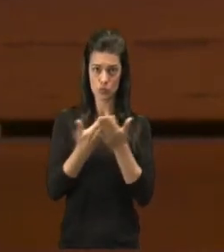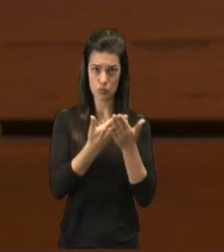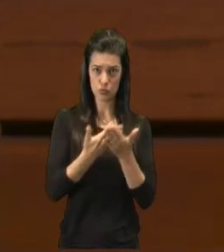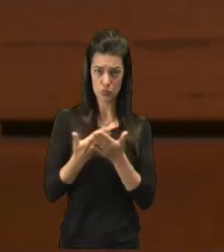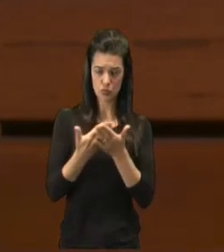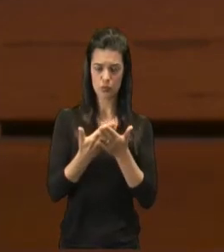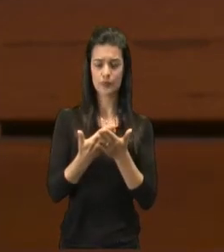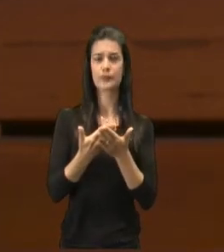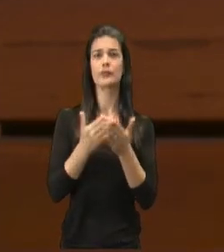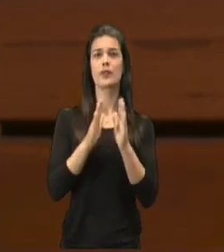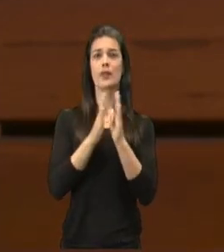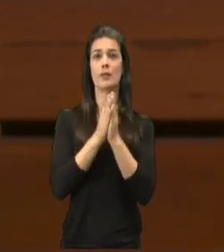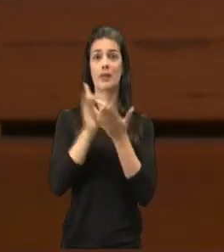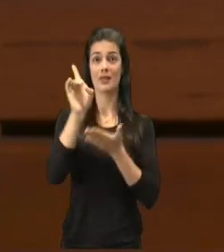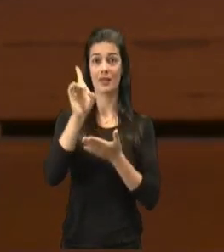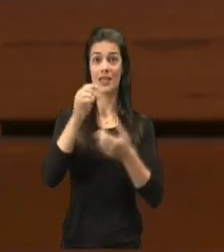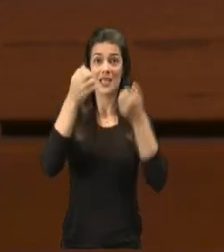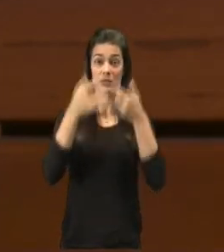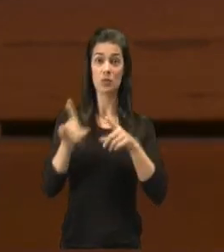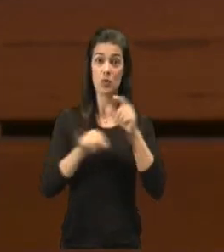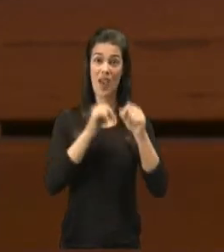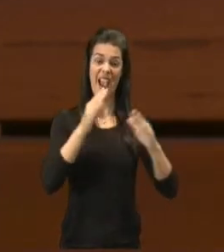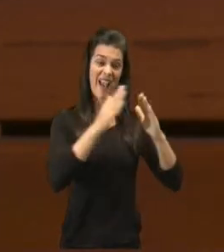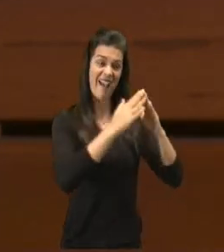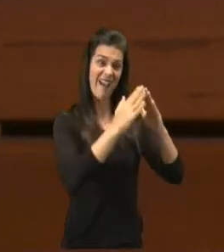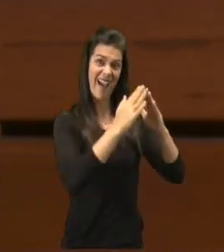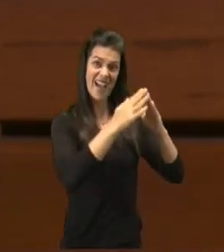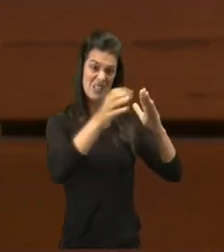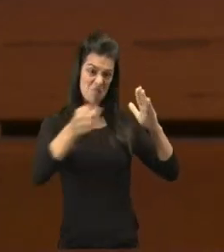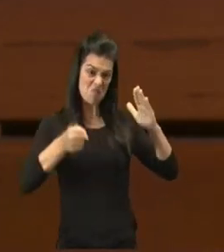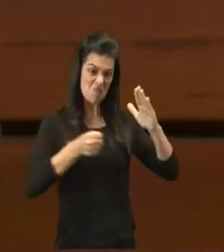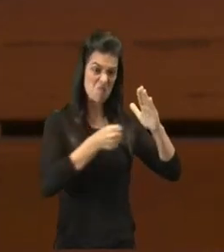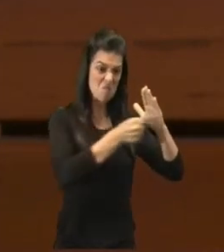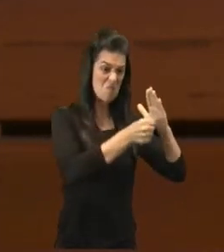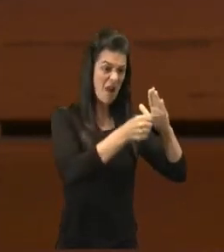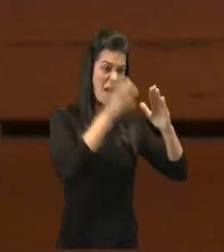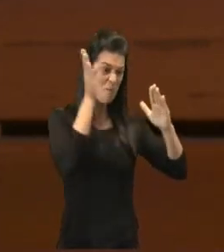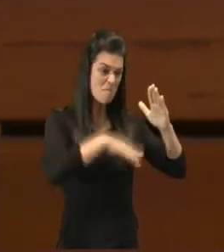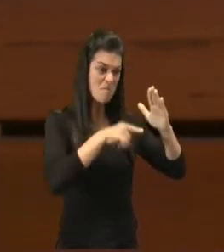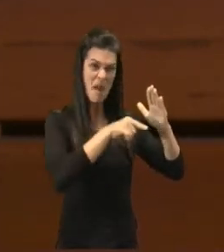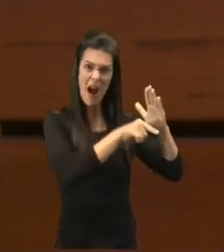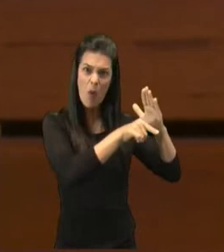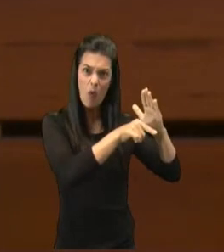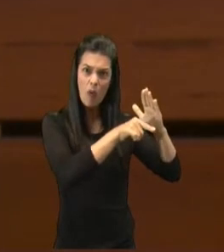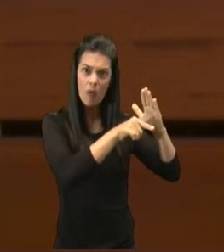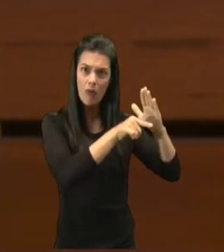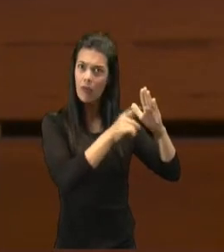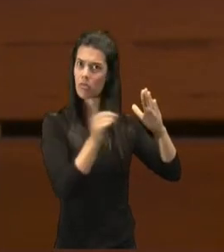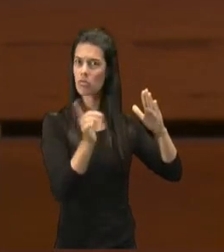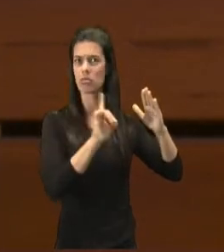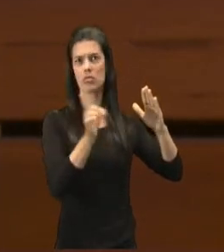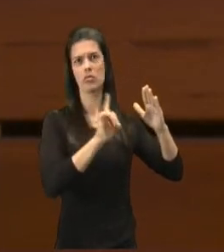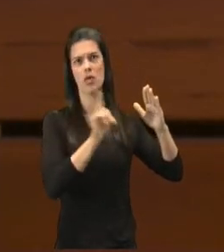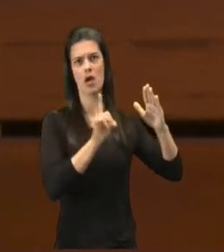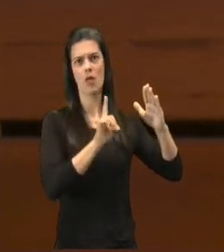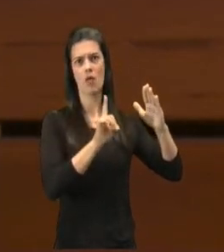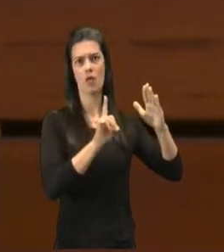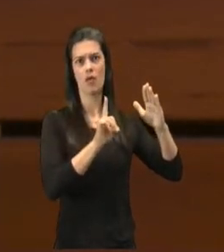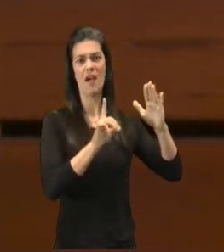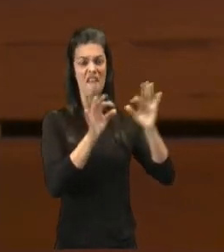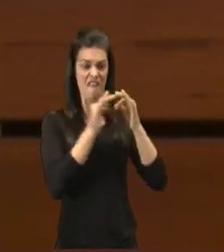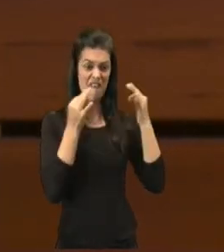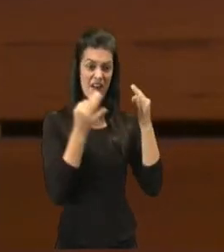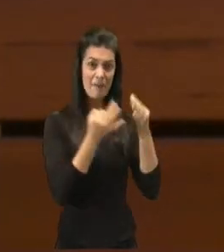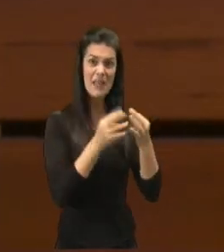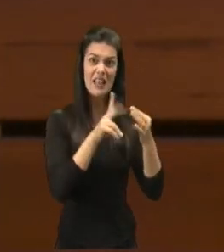uma abominação dentro da tua casa, para que não te tornes um anátema, semelhante a ela. Tu a rejeitarás